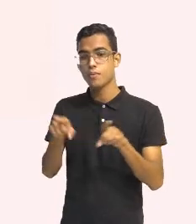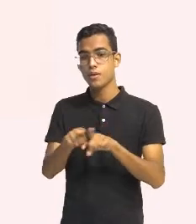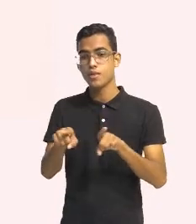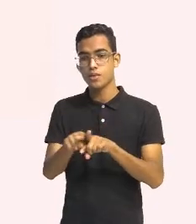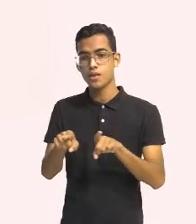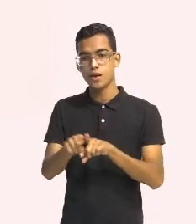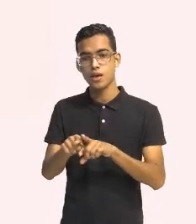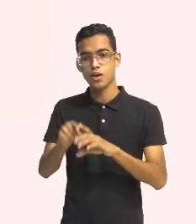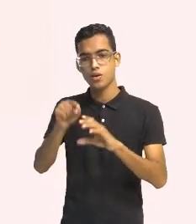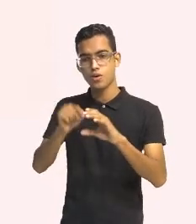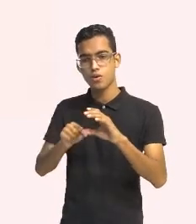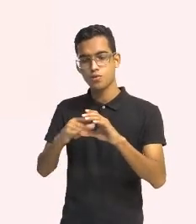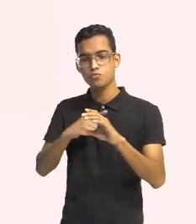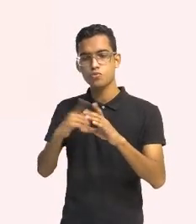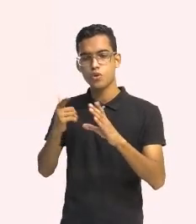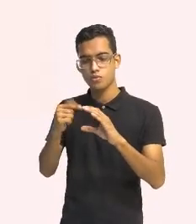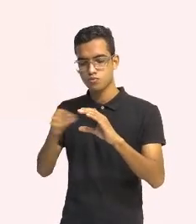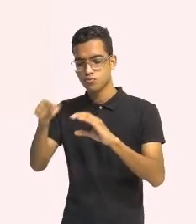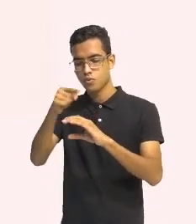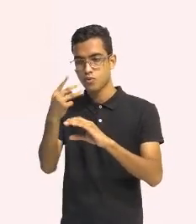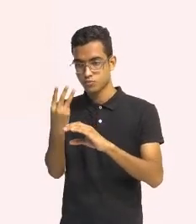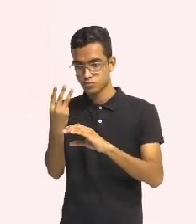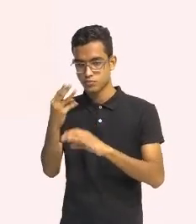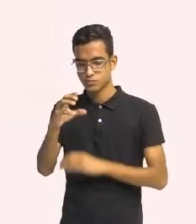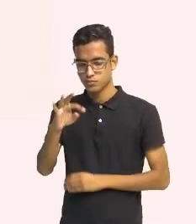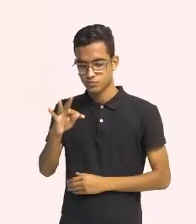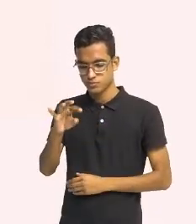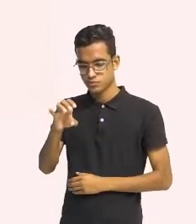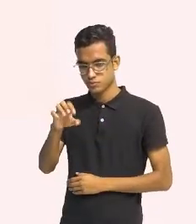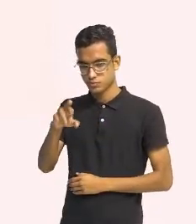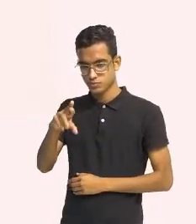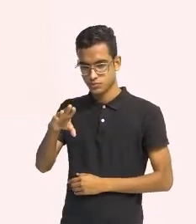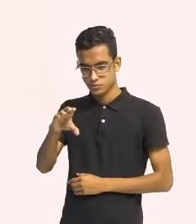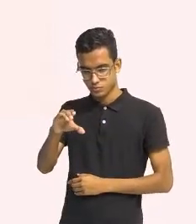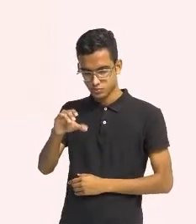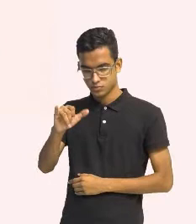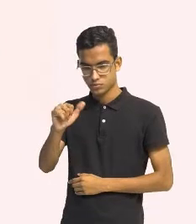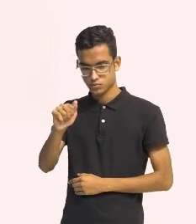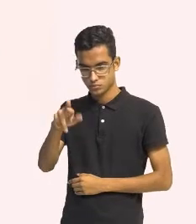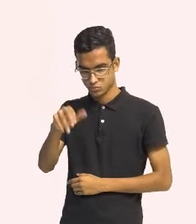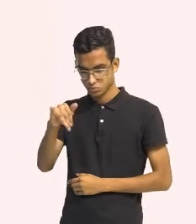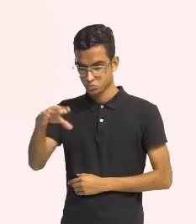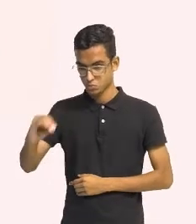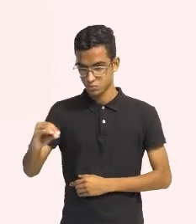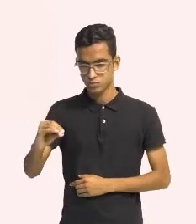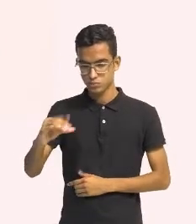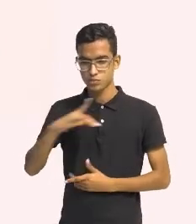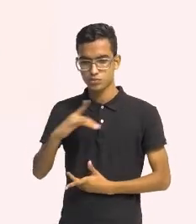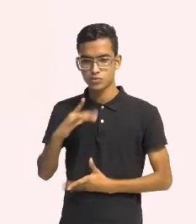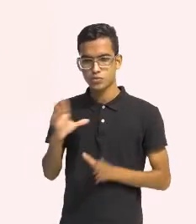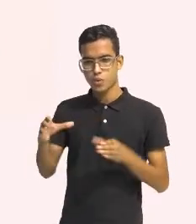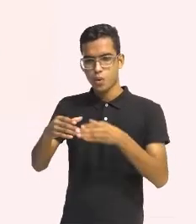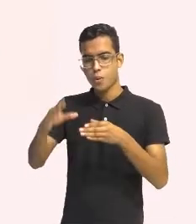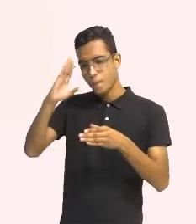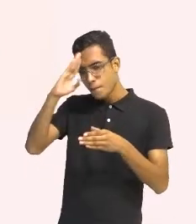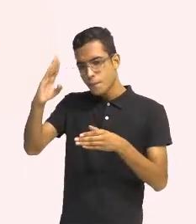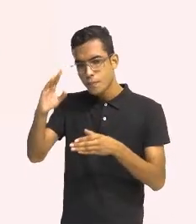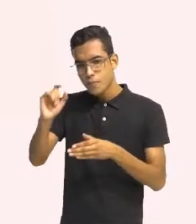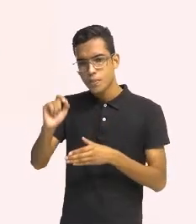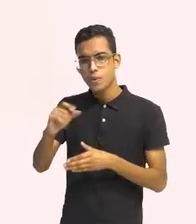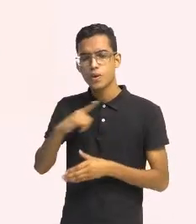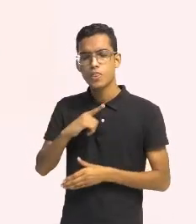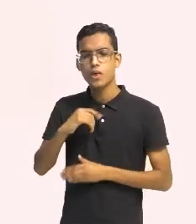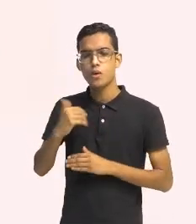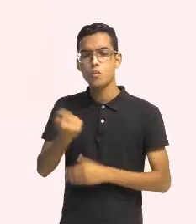Ok, vamos lá para a nomenclatura, começando a identificar ali a cadeia principal, é aquela que tem o